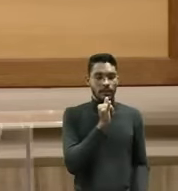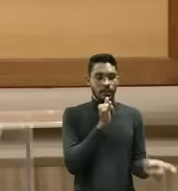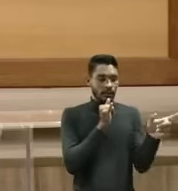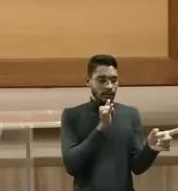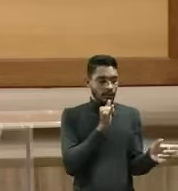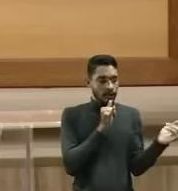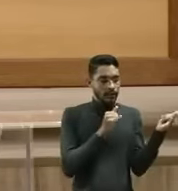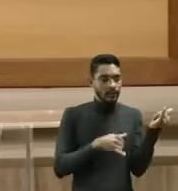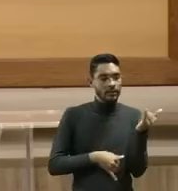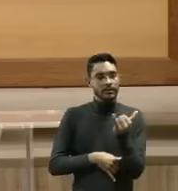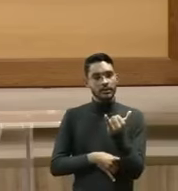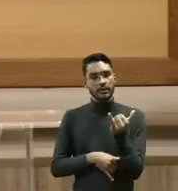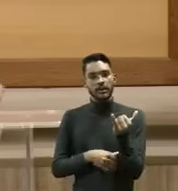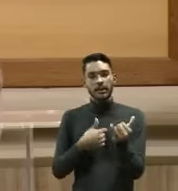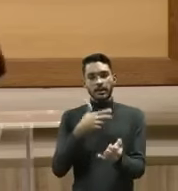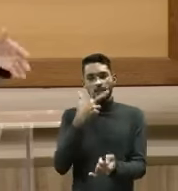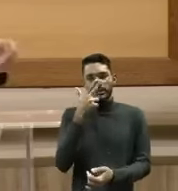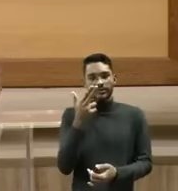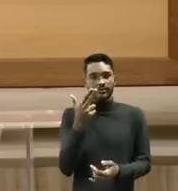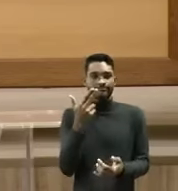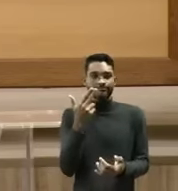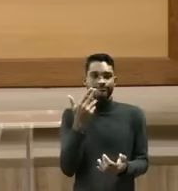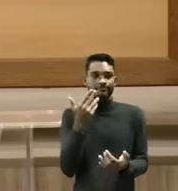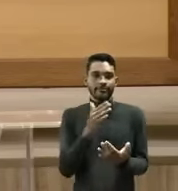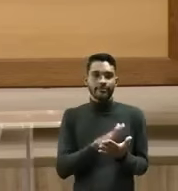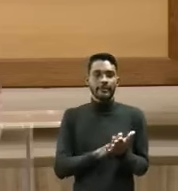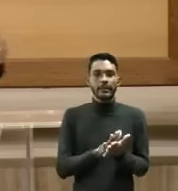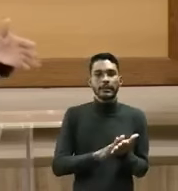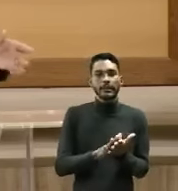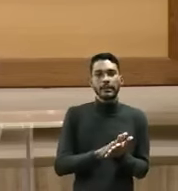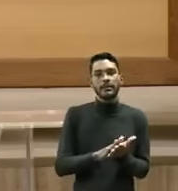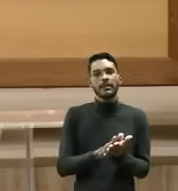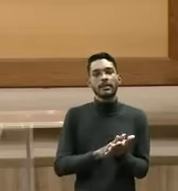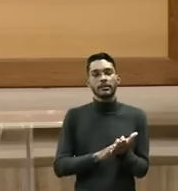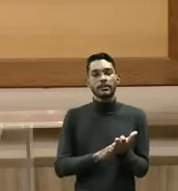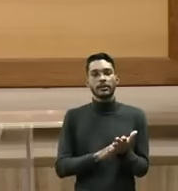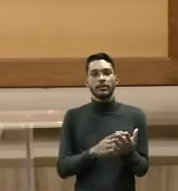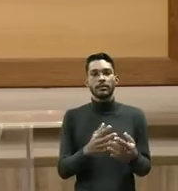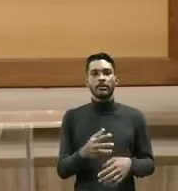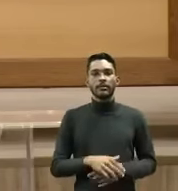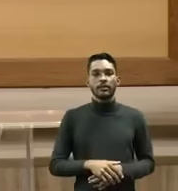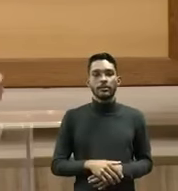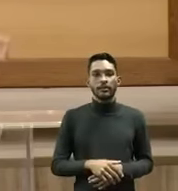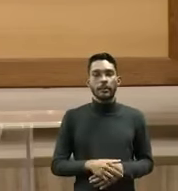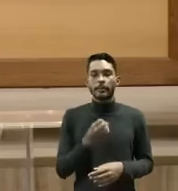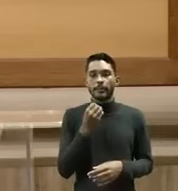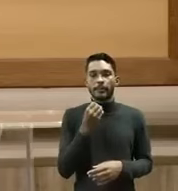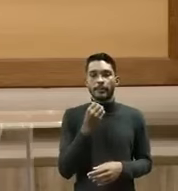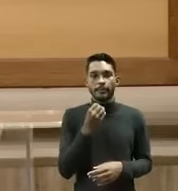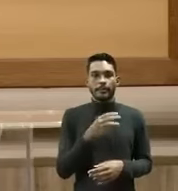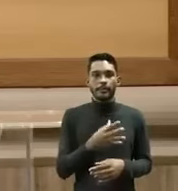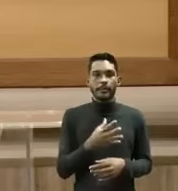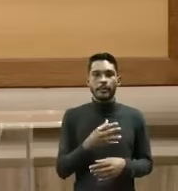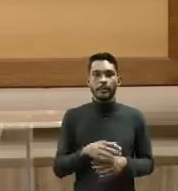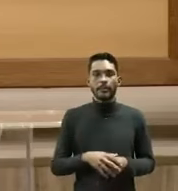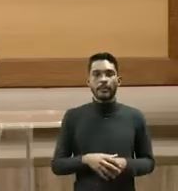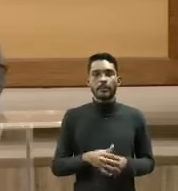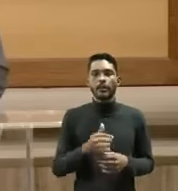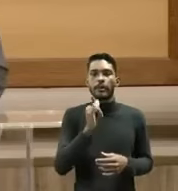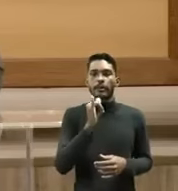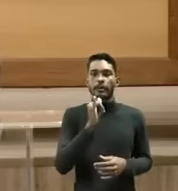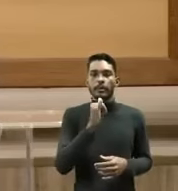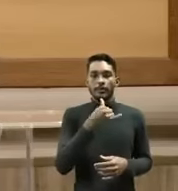isso aqui não tem nada a ver beber cachaça não tem nada a ver beber um vinho não tem nada a ver beber eh ir para um jogo não